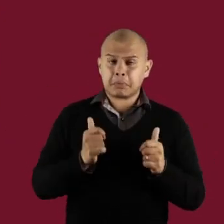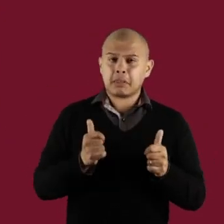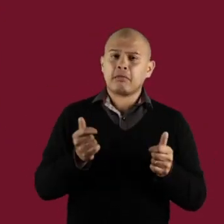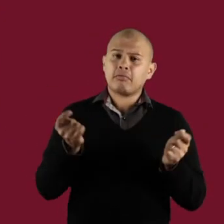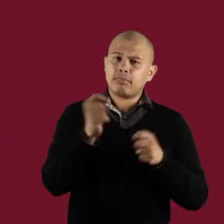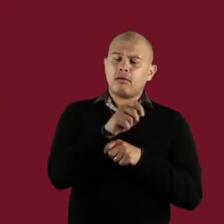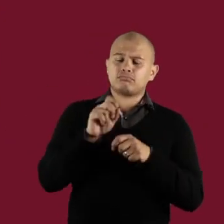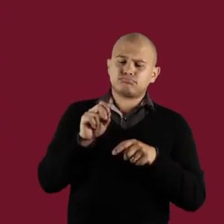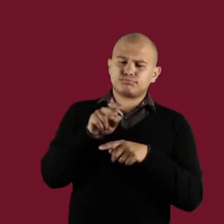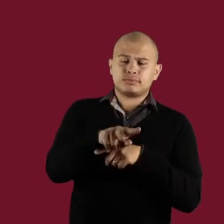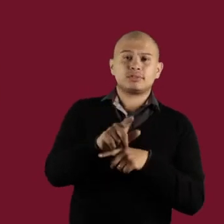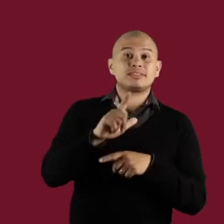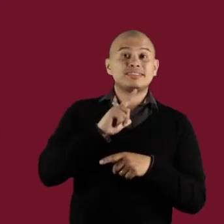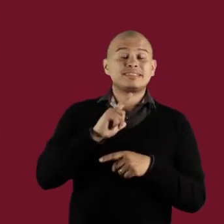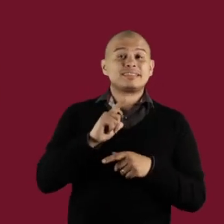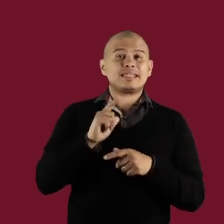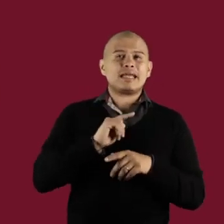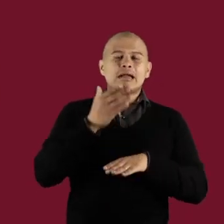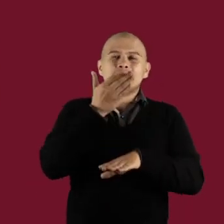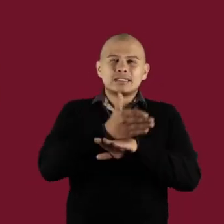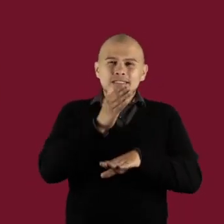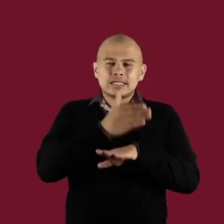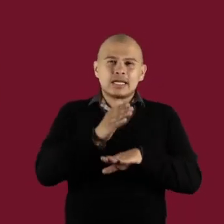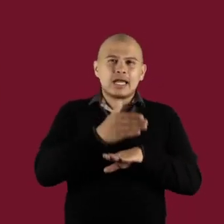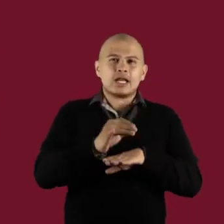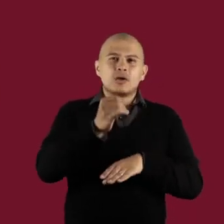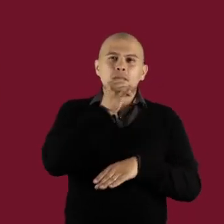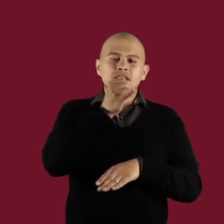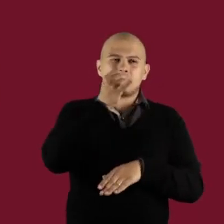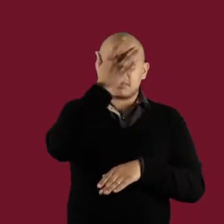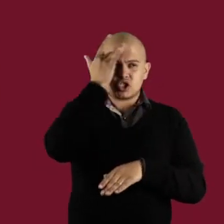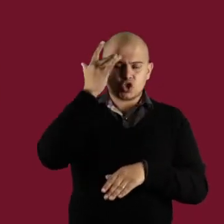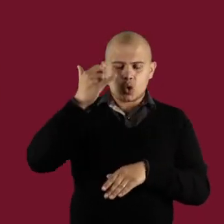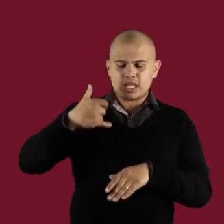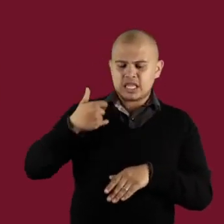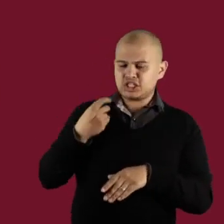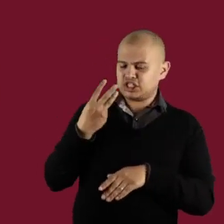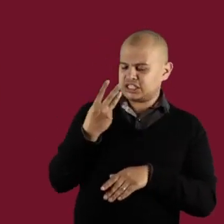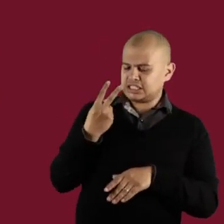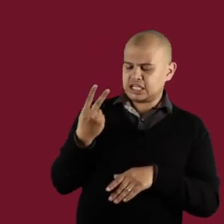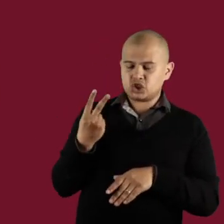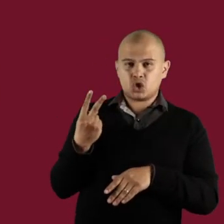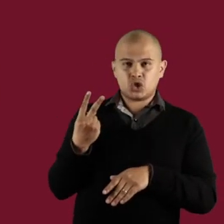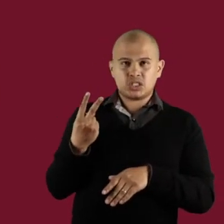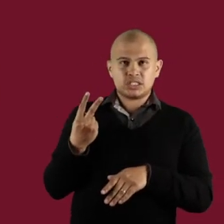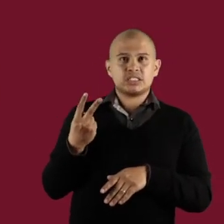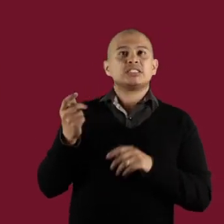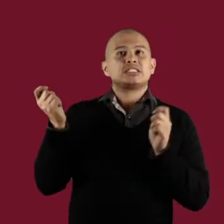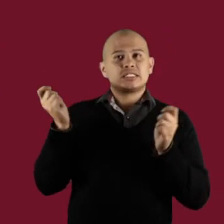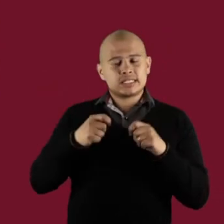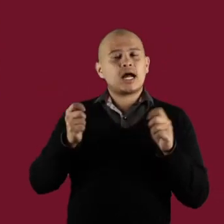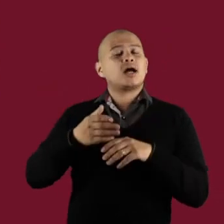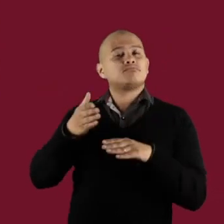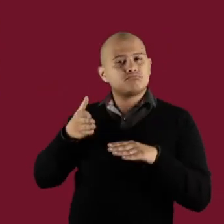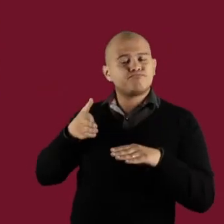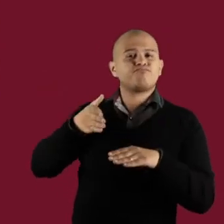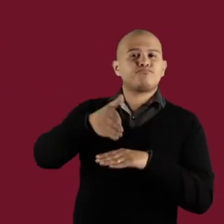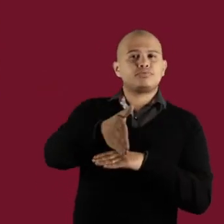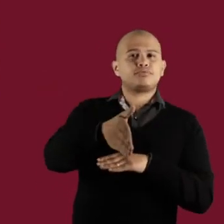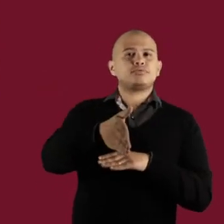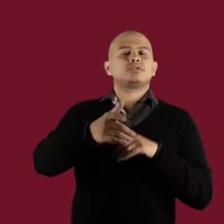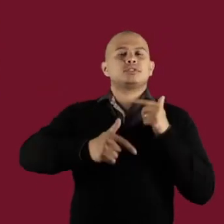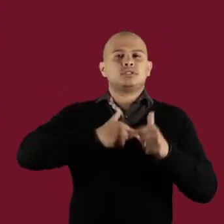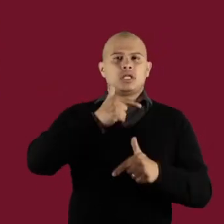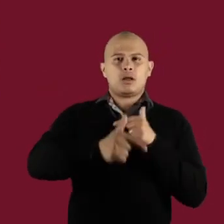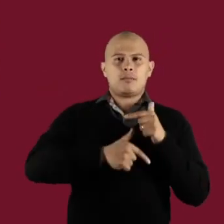um programa de jovens profissionais abaixo de 32 anos, todos os anos, tem a oportunidade de entrar para a organização.